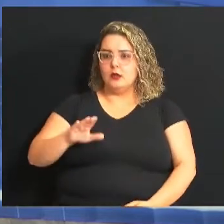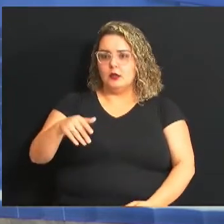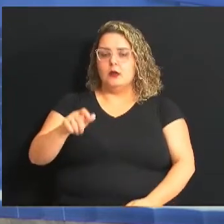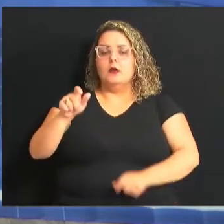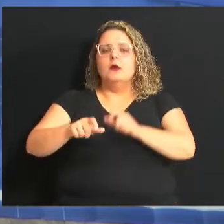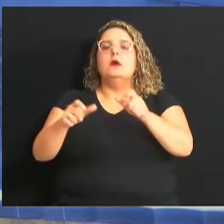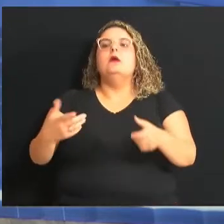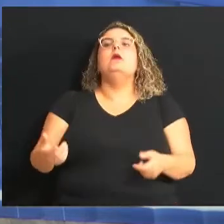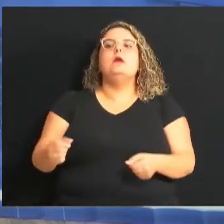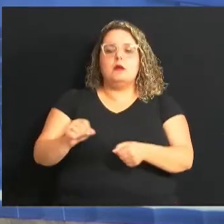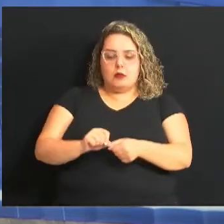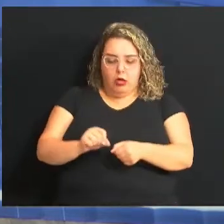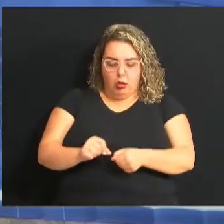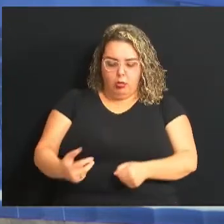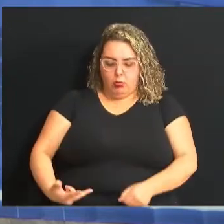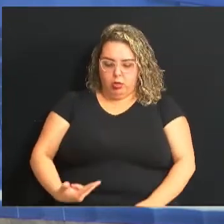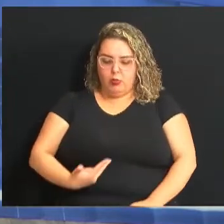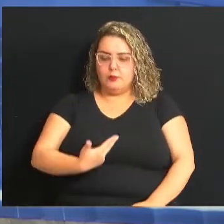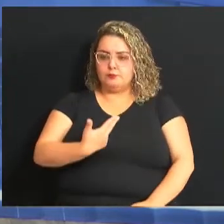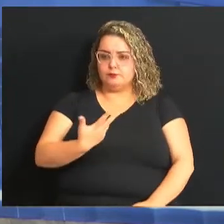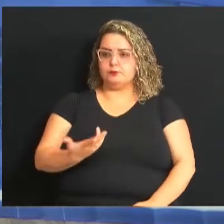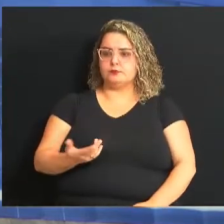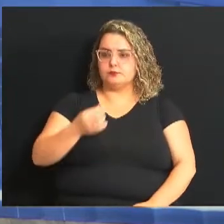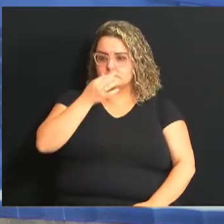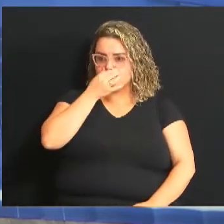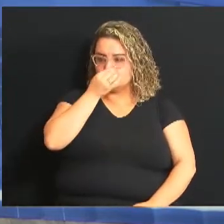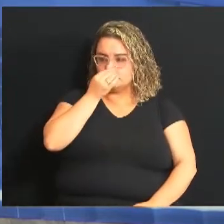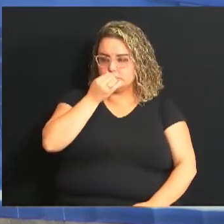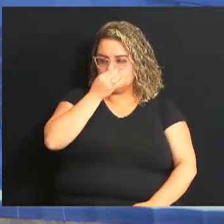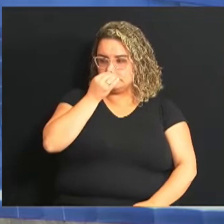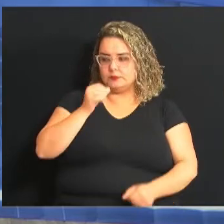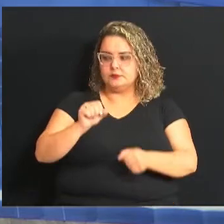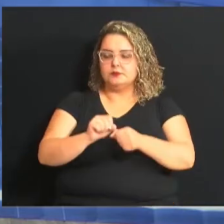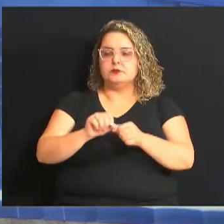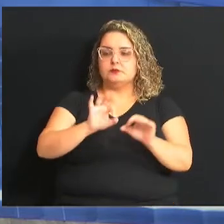cirurgia bariátrica, ela também precisa desse acompanhamento nutricional?